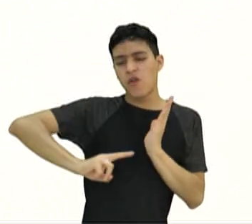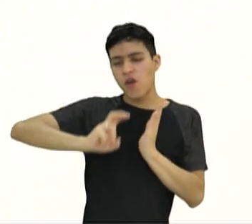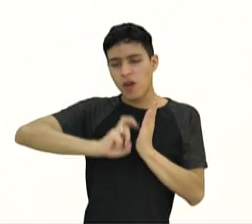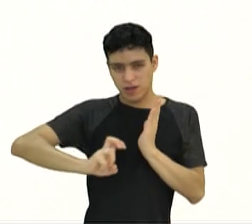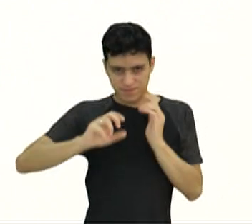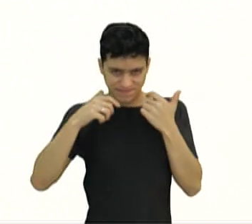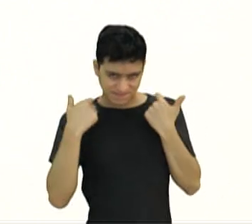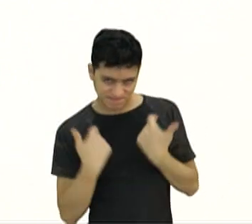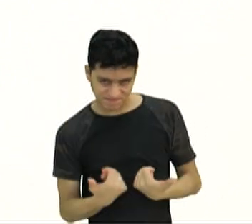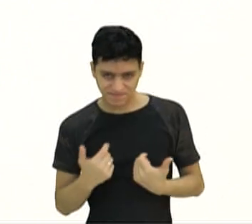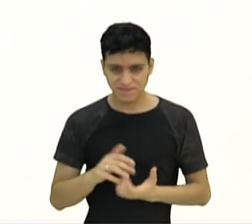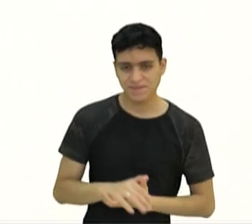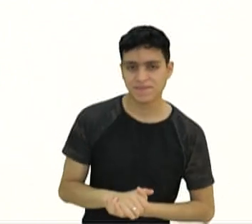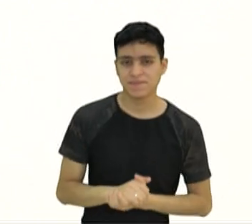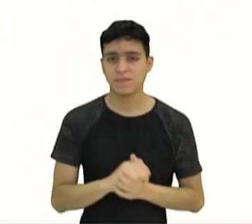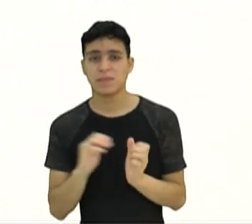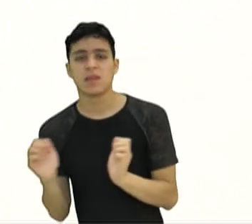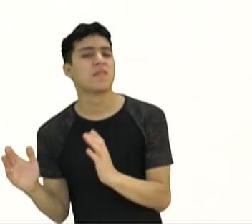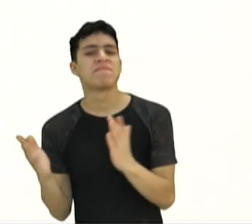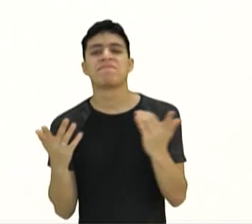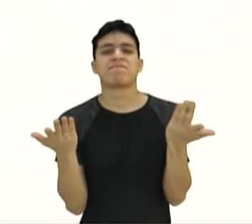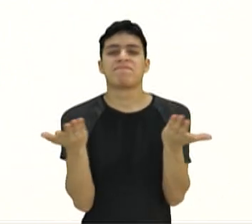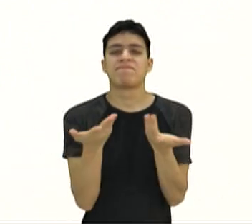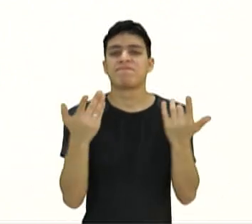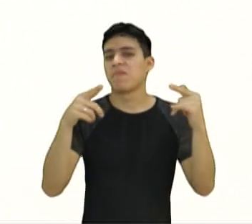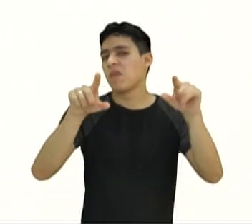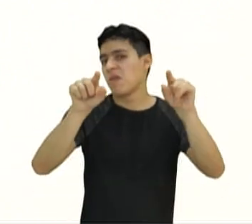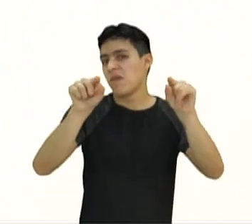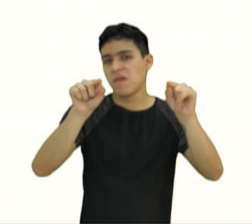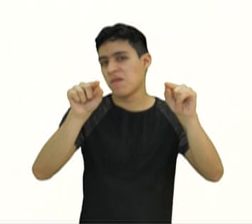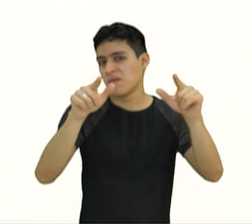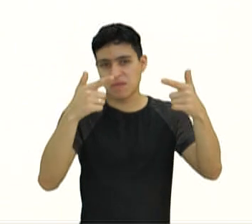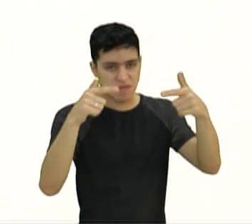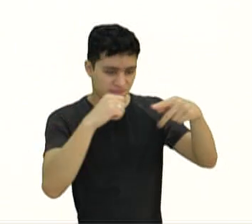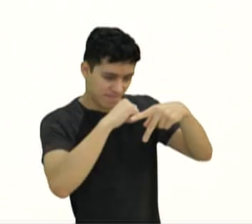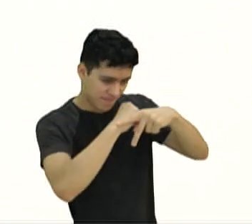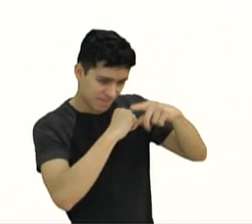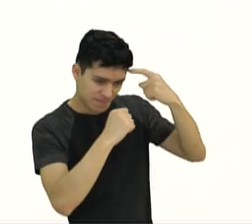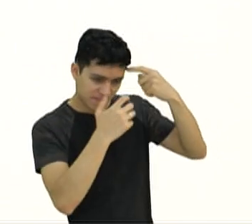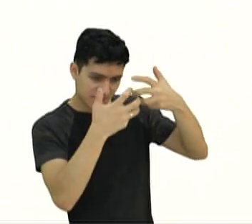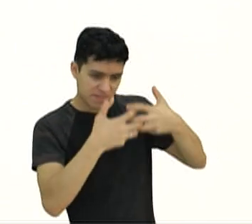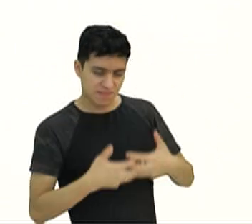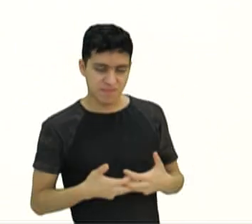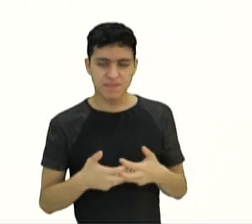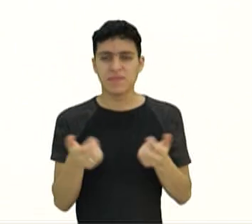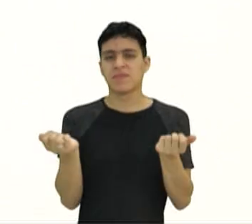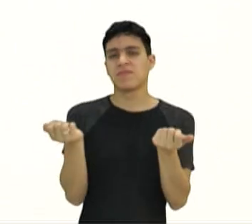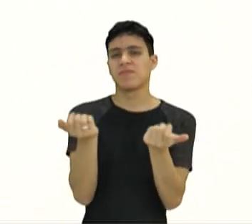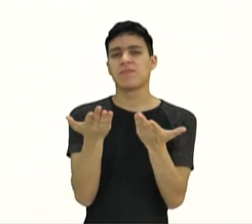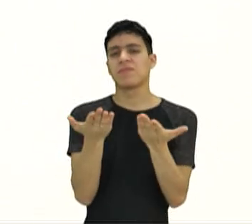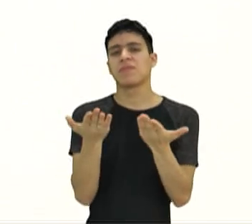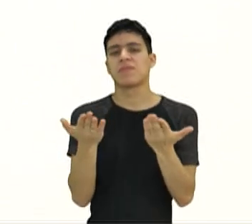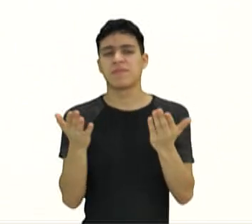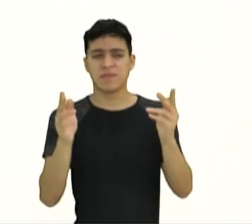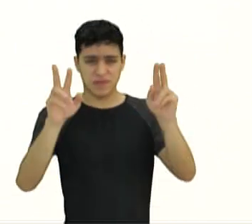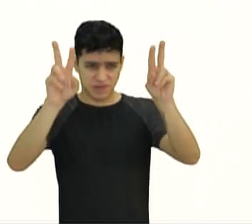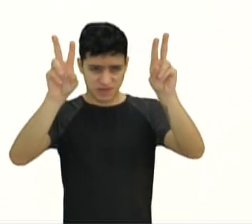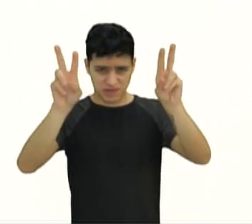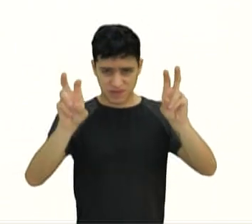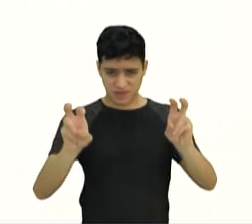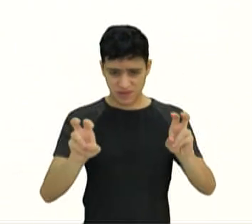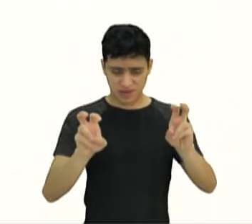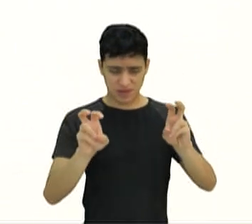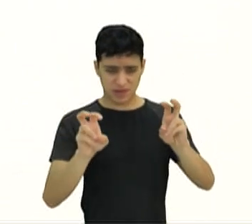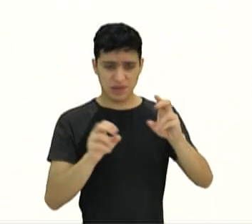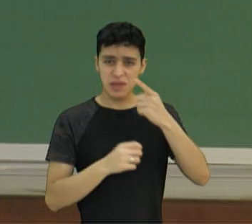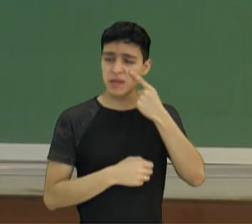de citações. Hoje, pessoal, não tem pronome reflexivo, tá? Então, hoje, o título da nossa lição